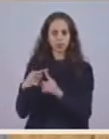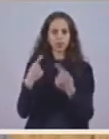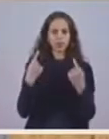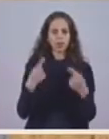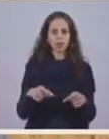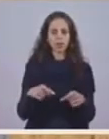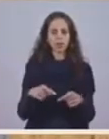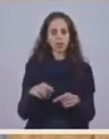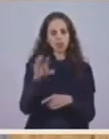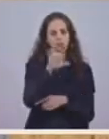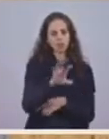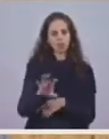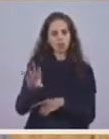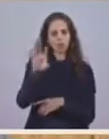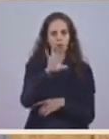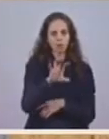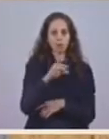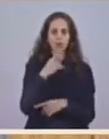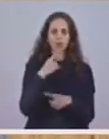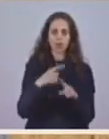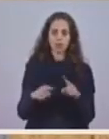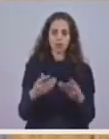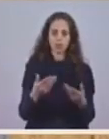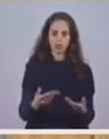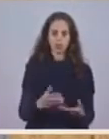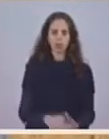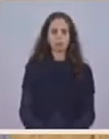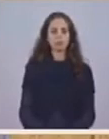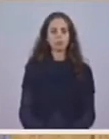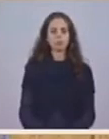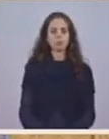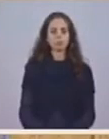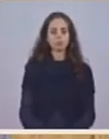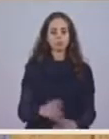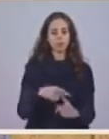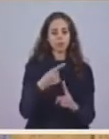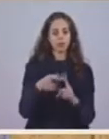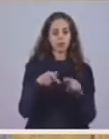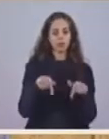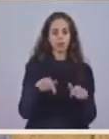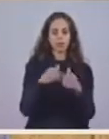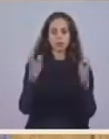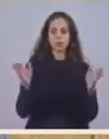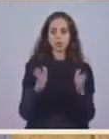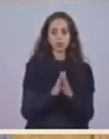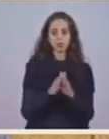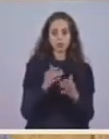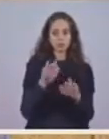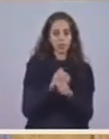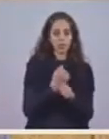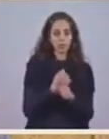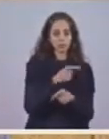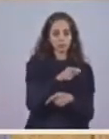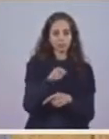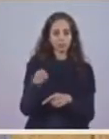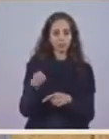uma configuração bem diferente. Este ano, todos esses exercícios